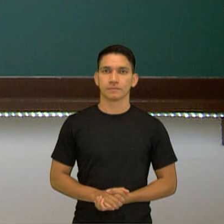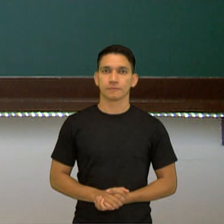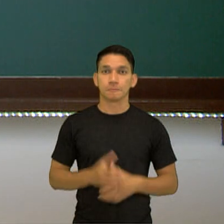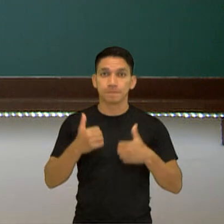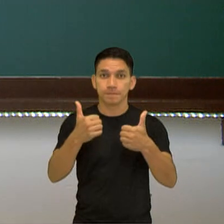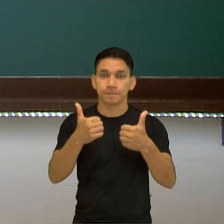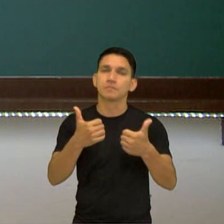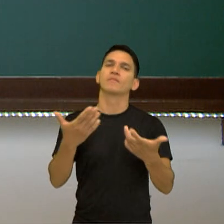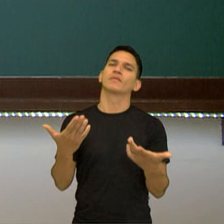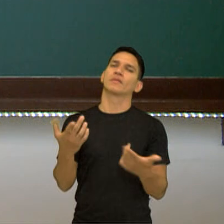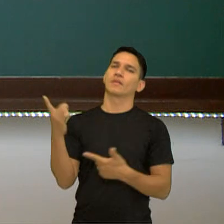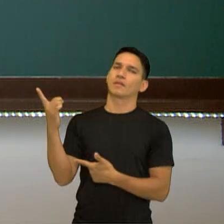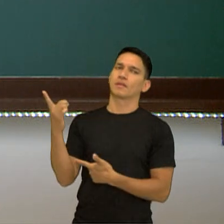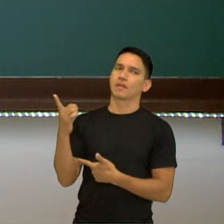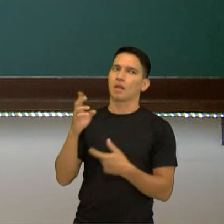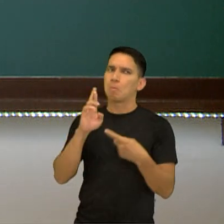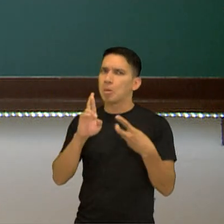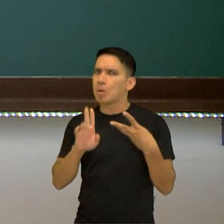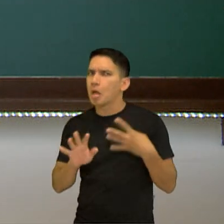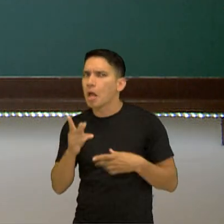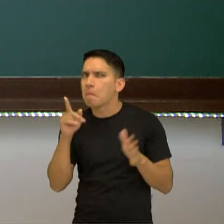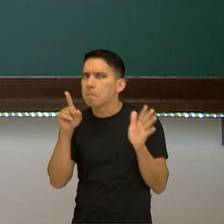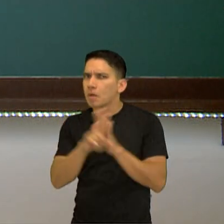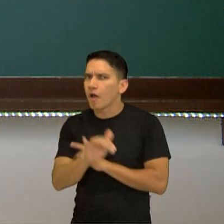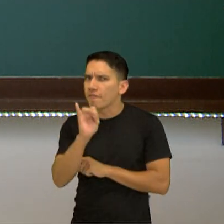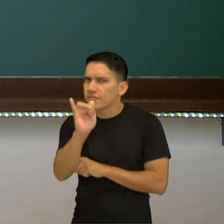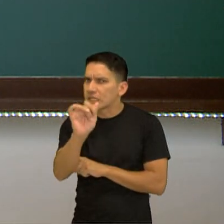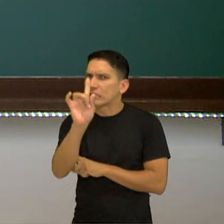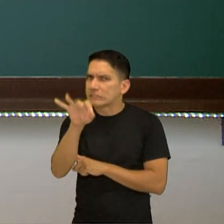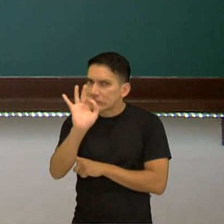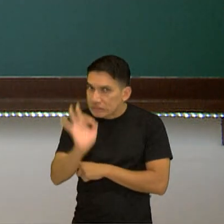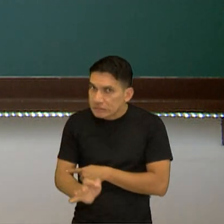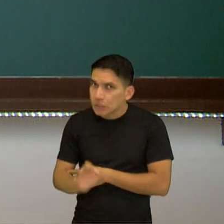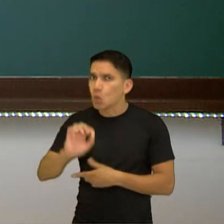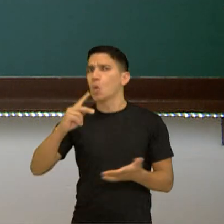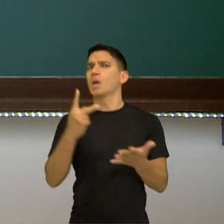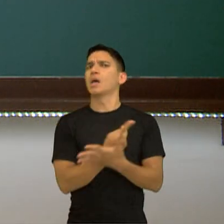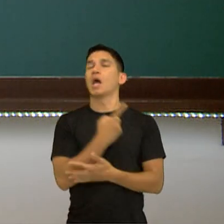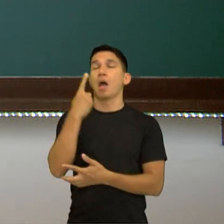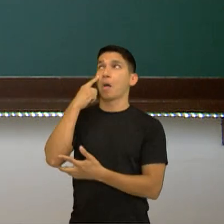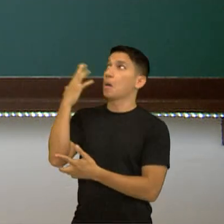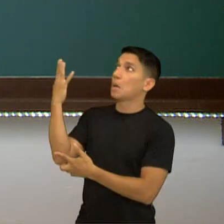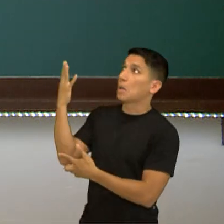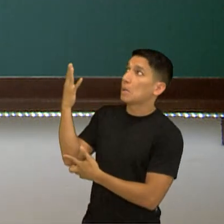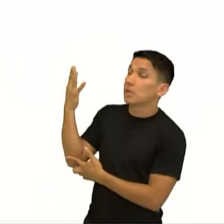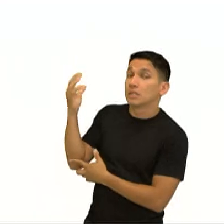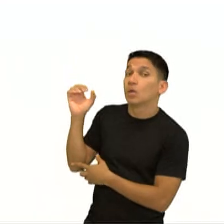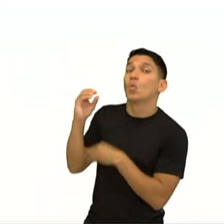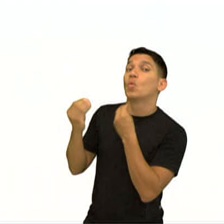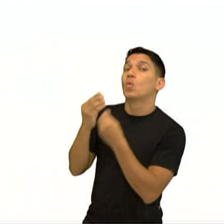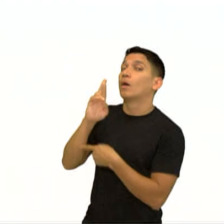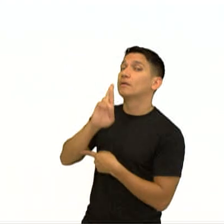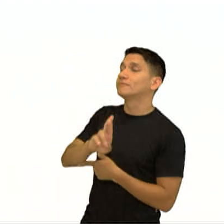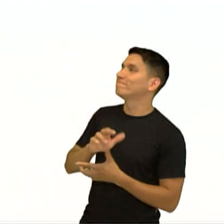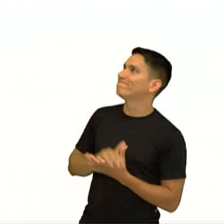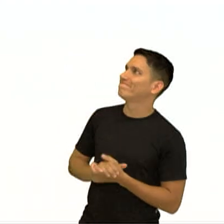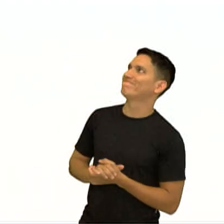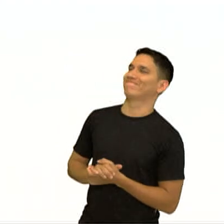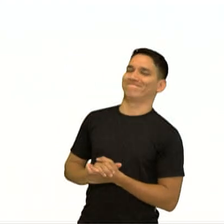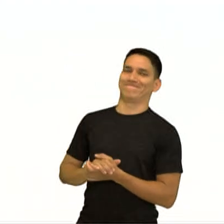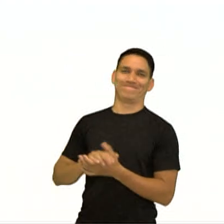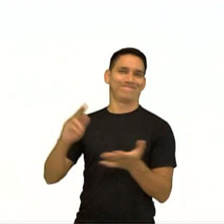Muito bem, essa alternativa, você acha que ela é falsa ou que ela é verdadeira? Vamos ali na tela, ó, acompanhar a resolução. Ela